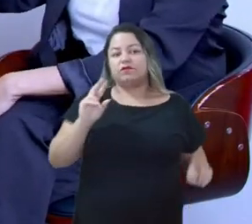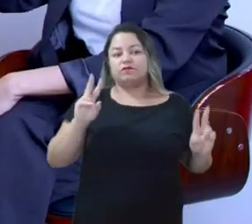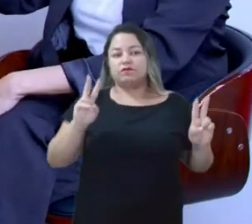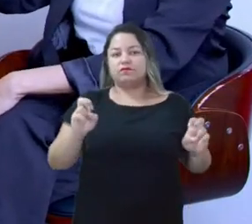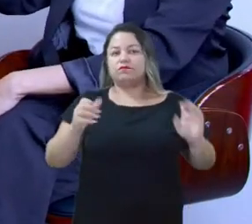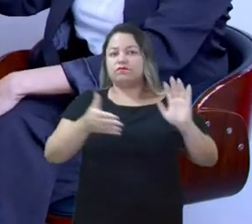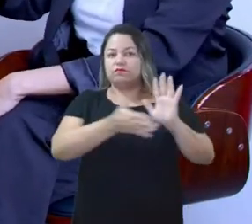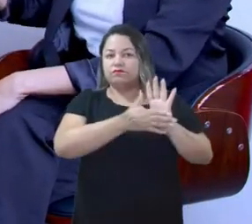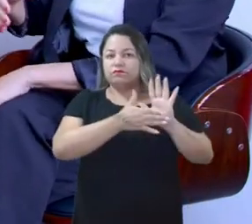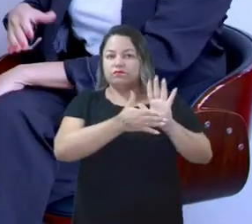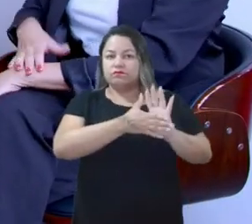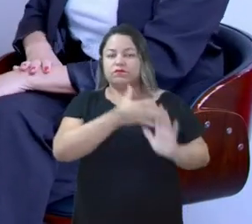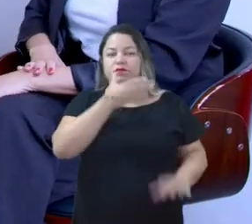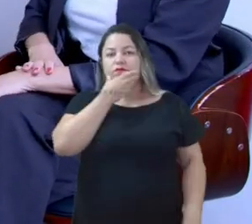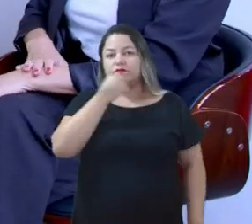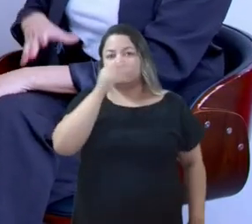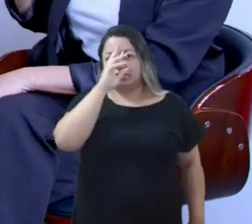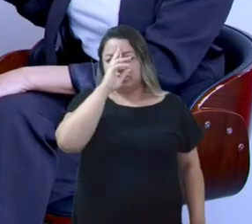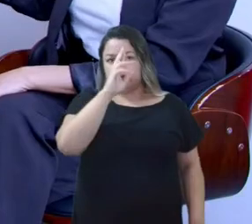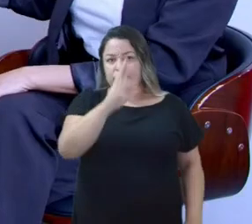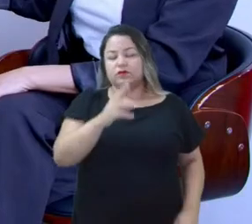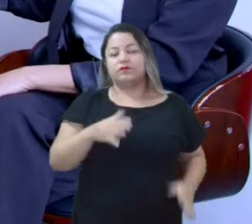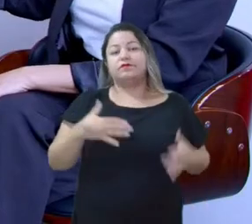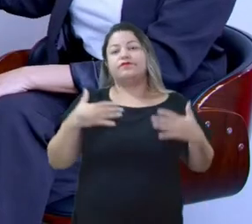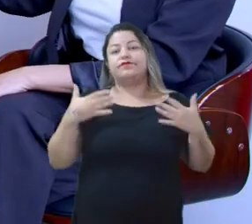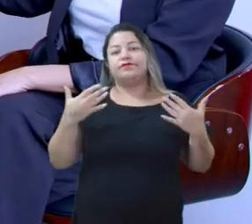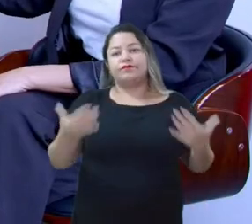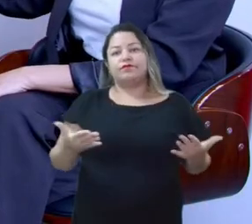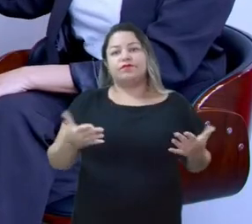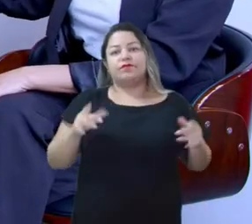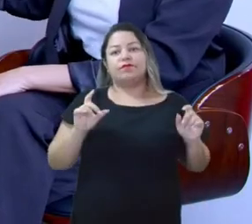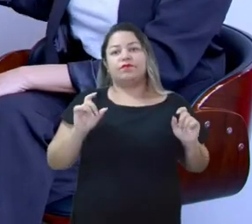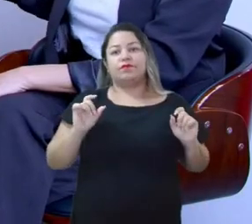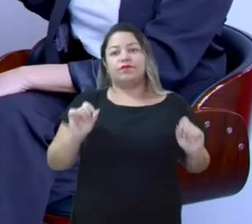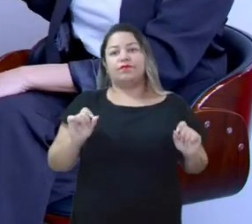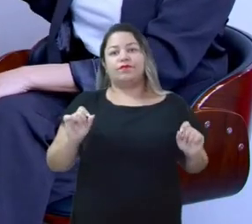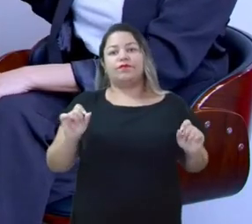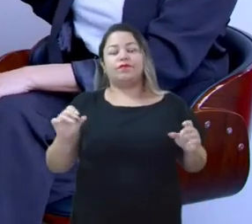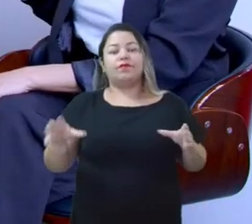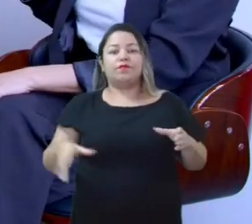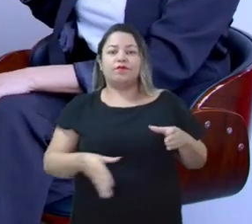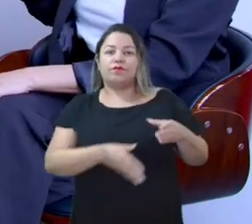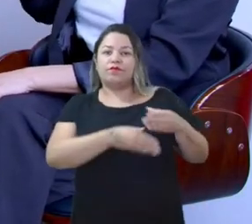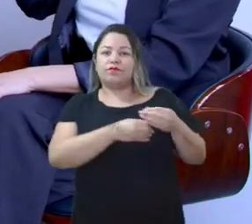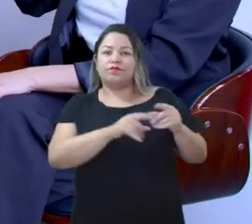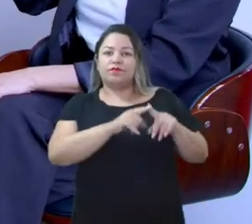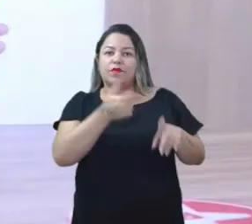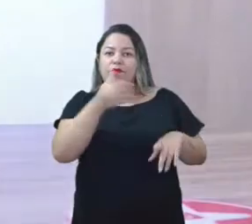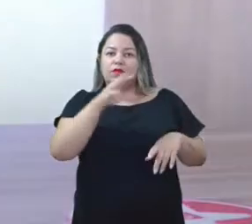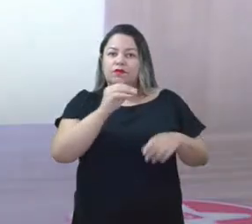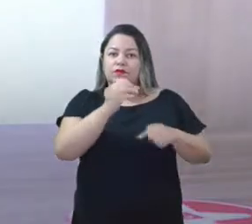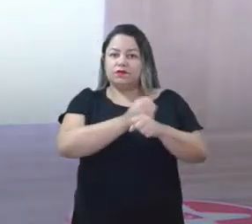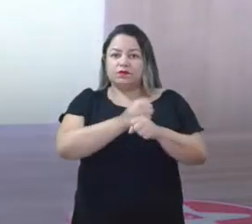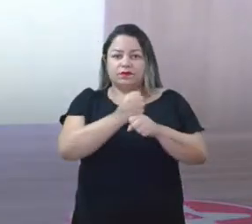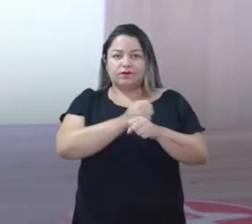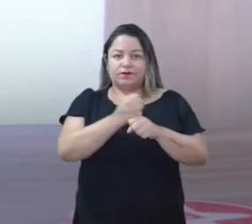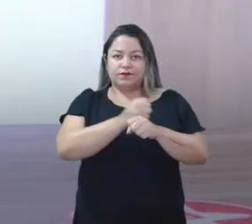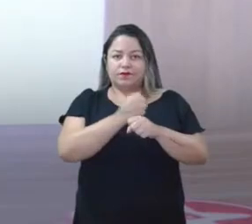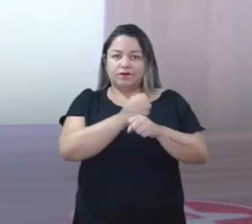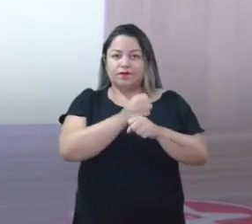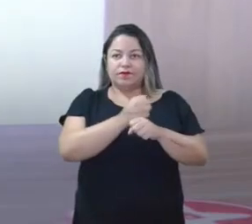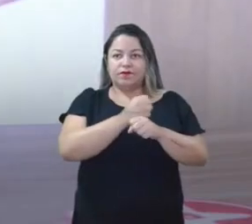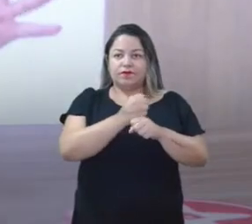da proposta do senhor. Então, Larissa, eu fui padeiro durante 10 anos. Então,